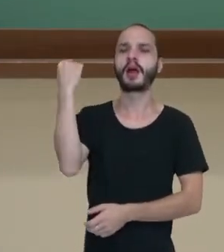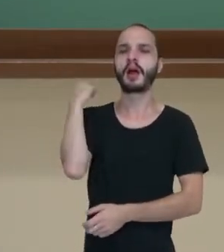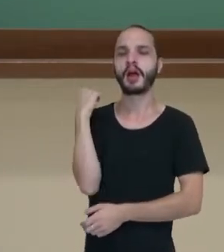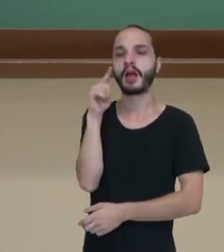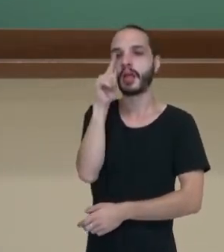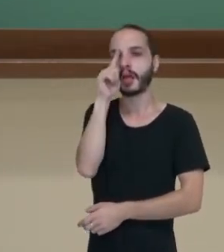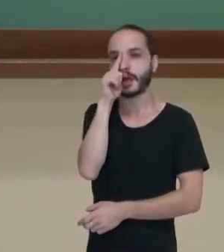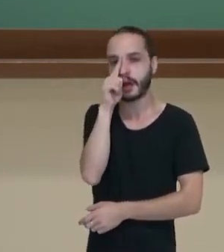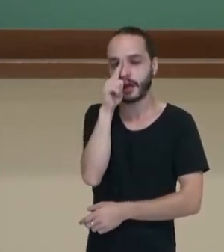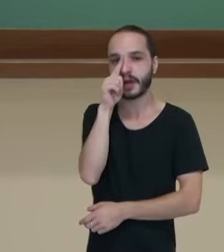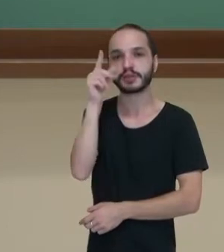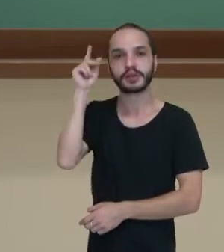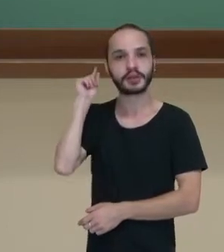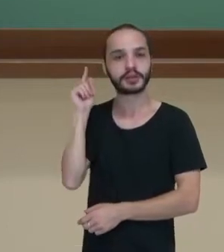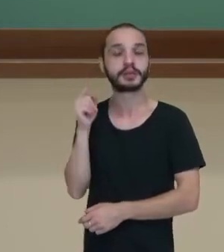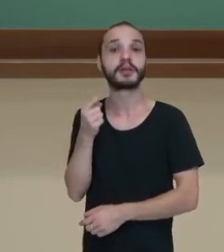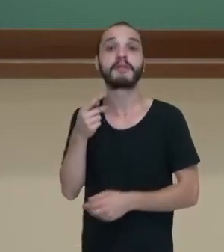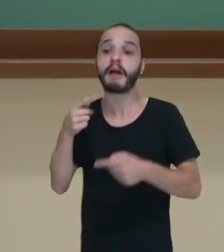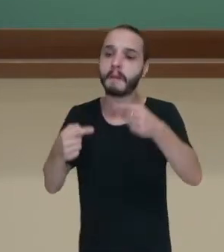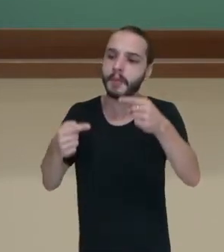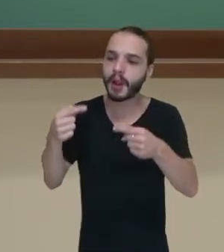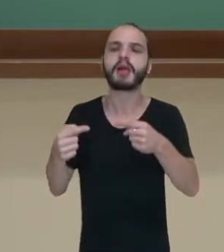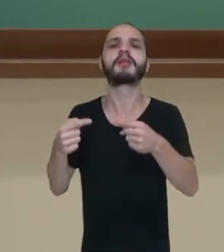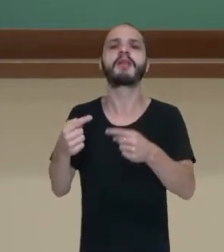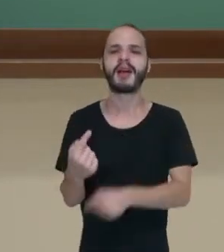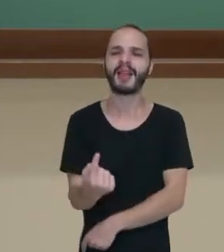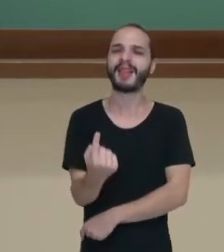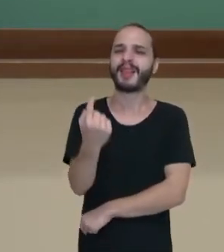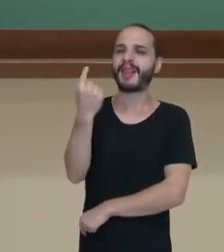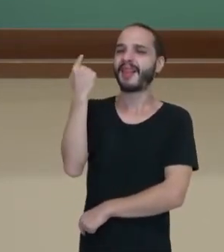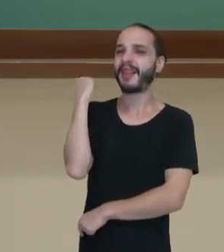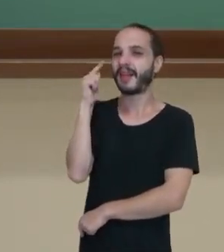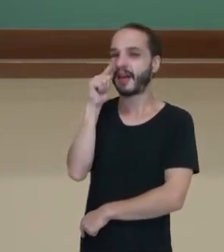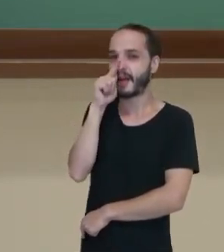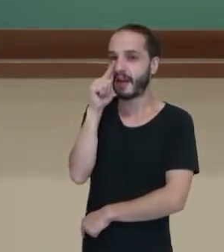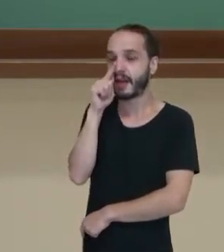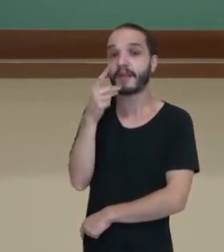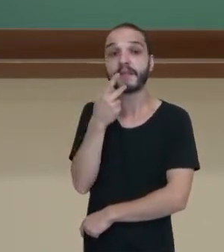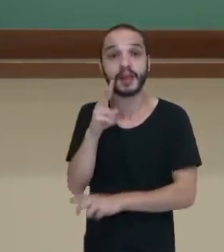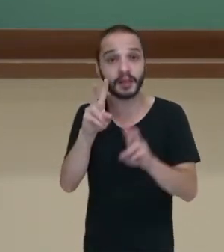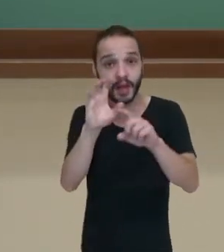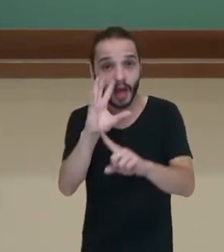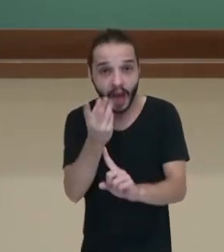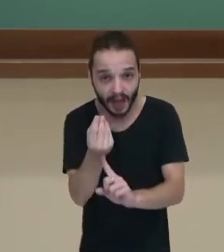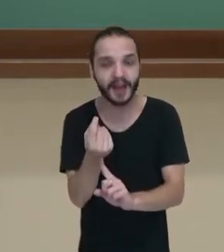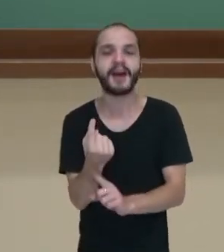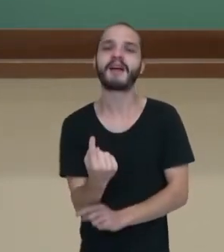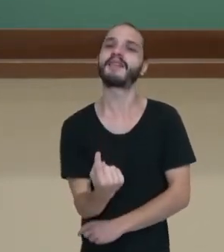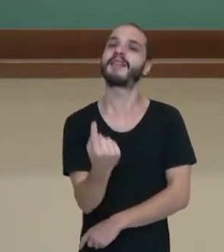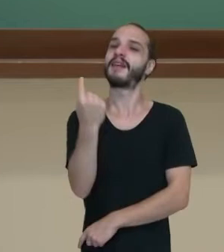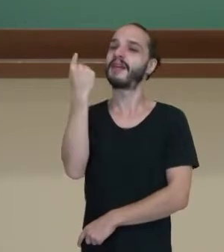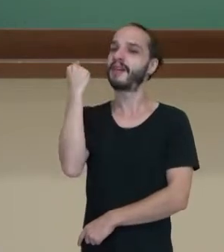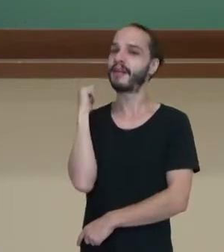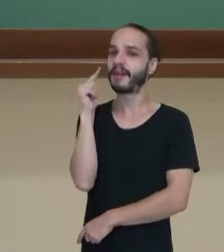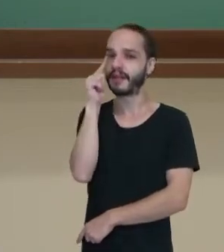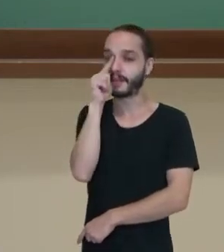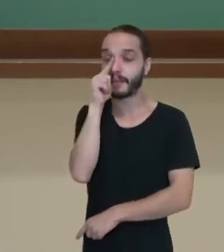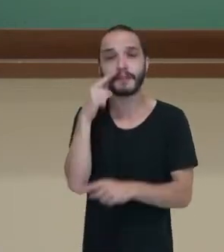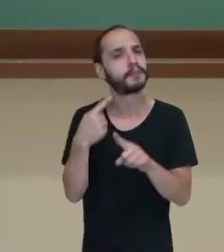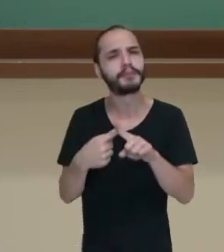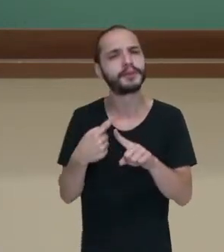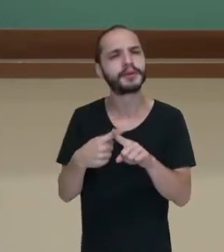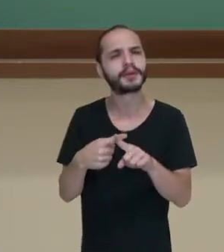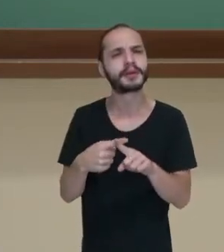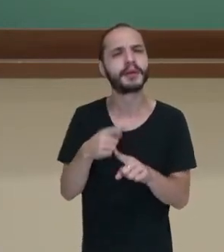Antiga, vamos falar de política. Bom, lá na Grécia Antiga, vamos falar de arte. Bom, lá na Grécia Antiga, por